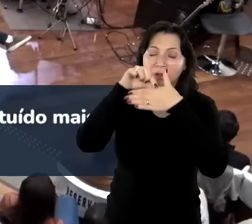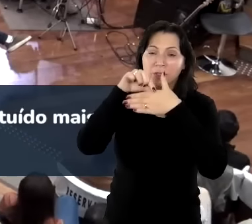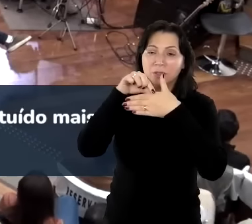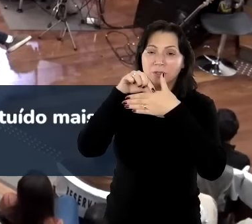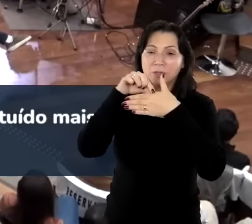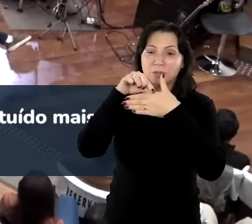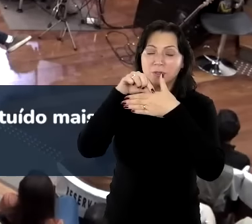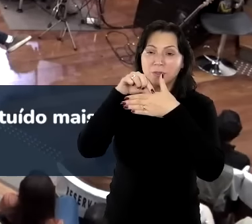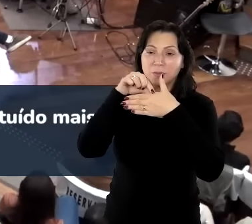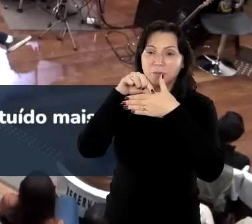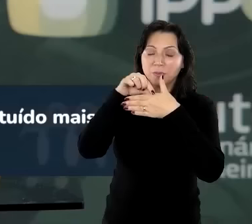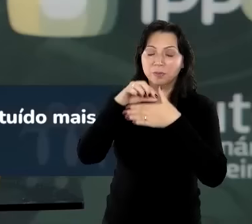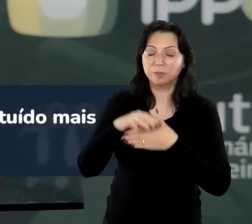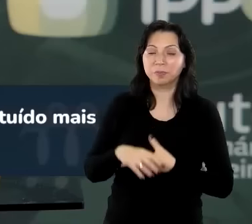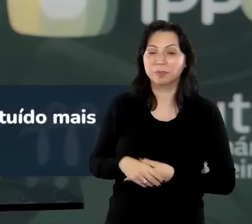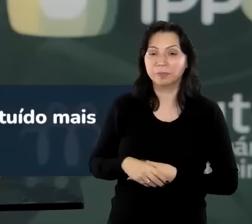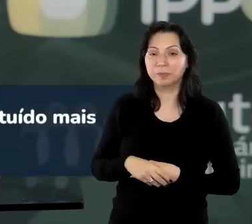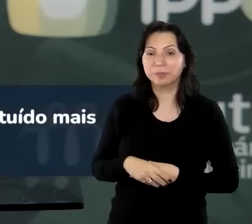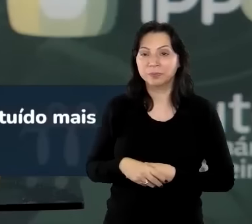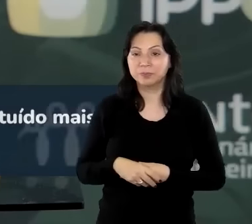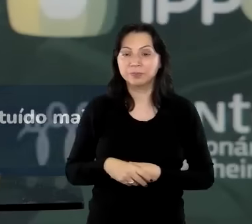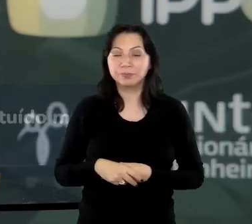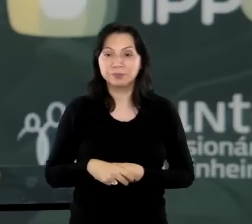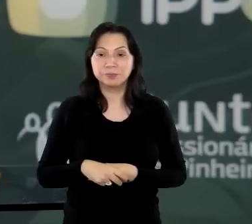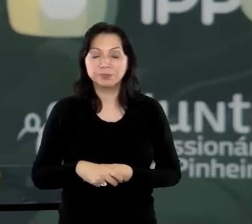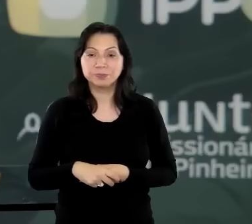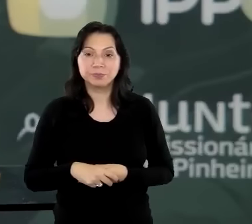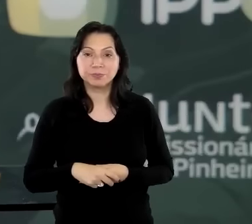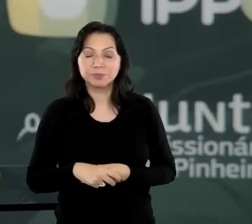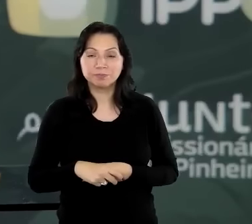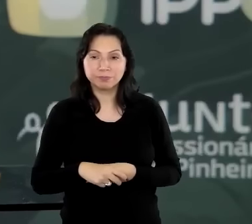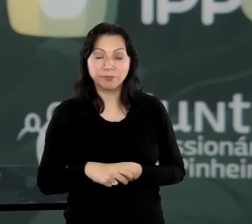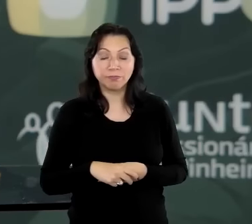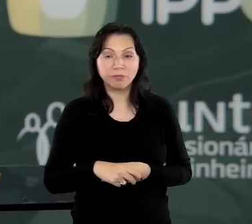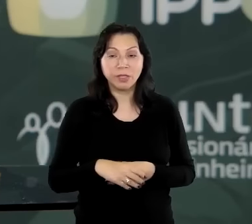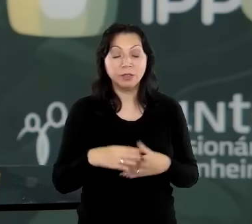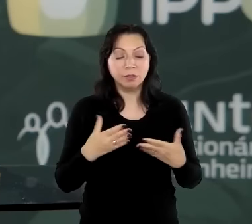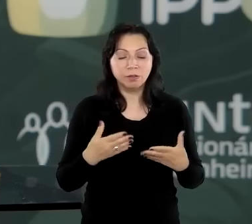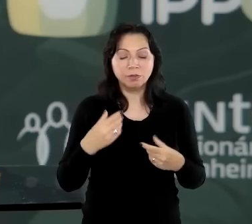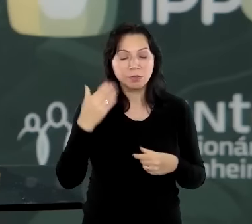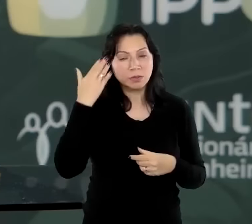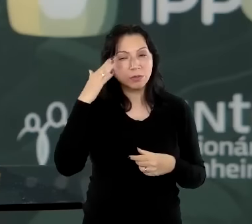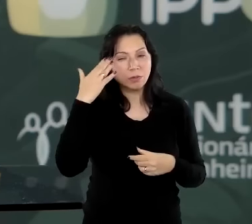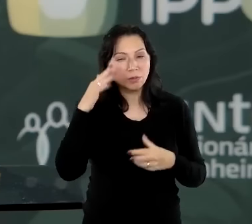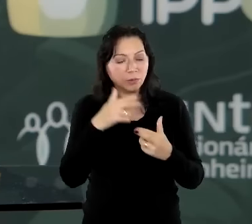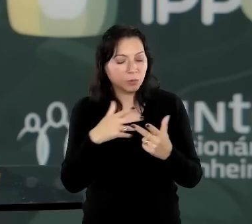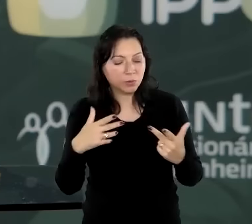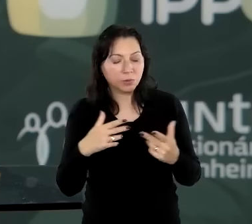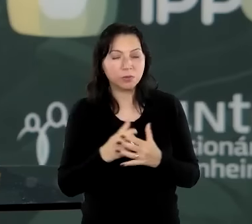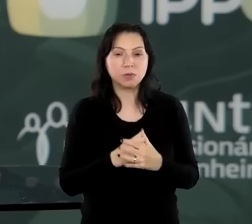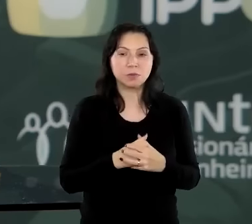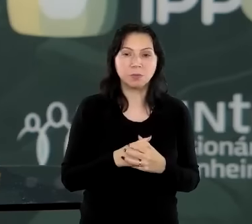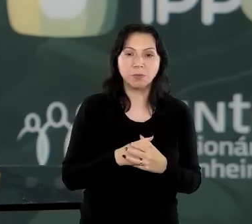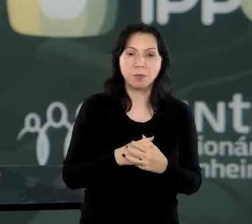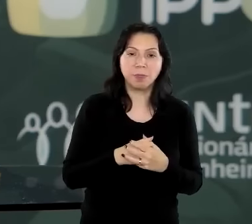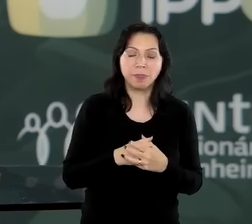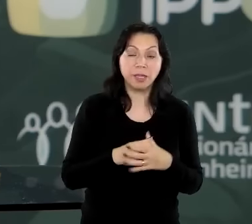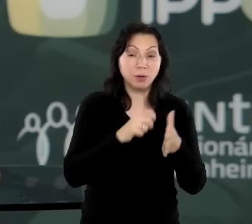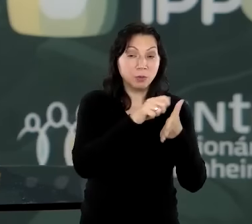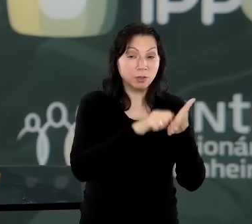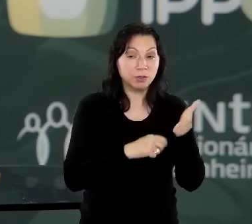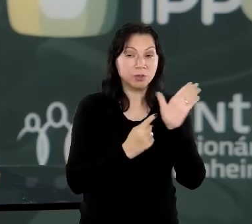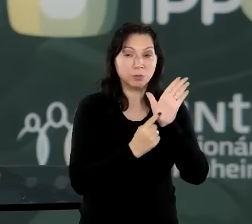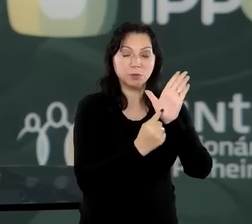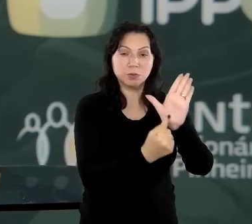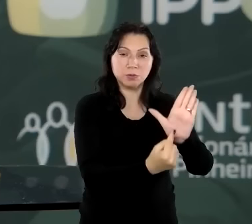restituído mais depressa. Então vamos entender algumas coisas aqui, meus irmãos. O que o texto agora